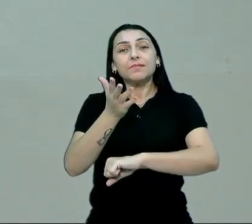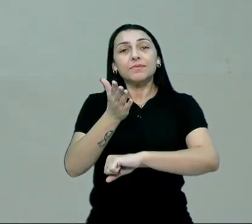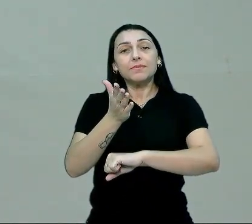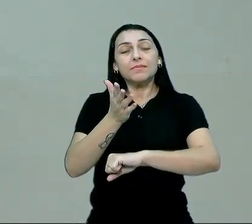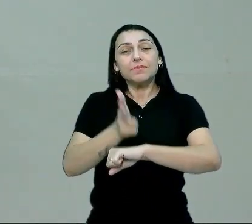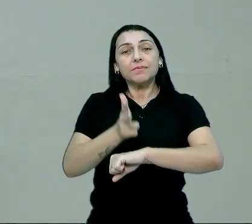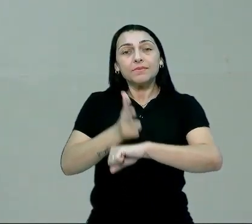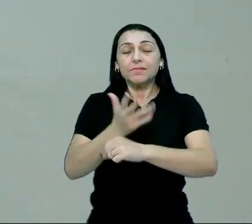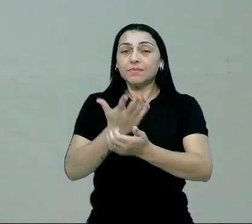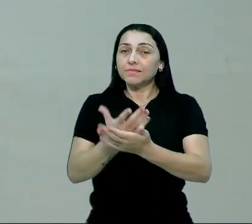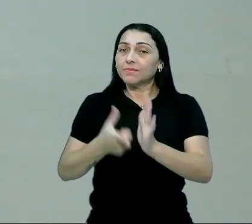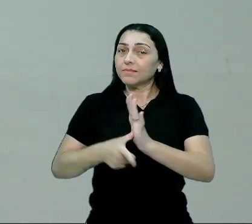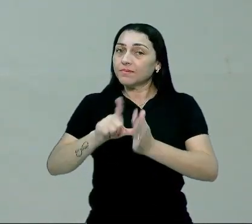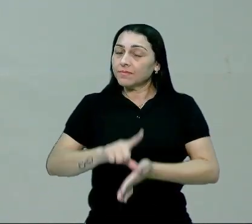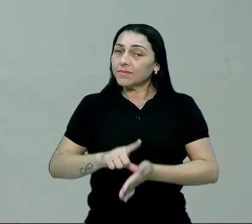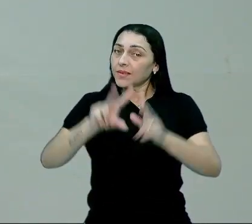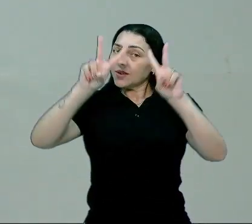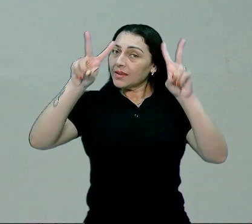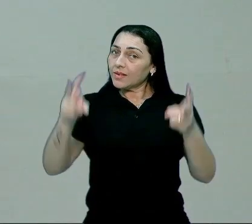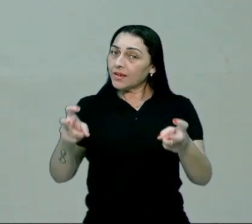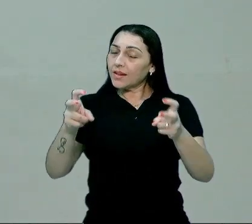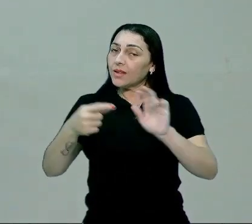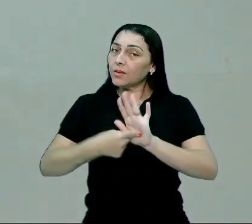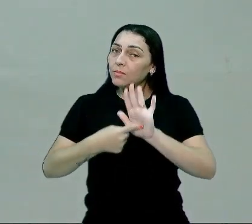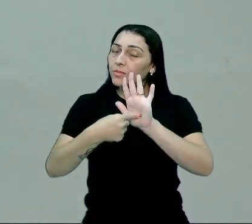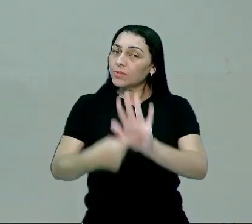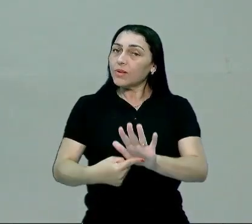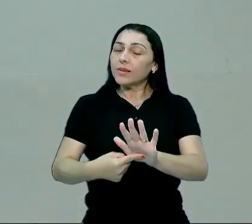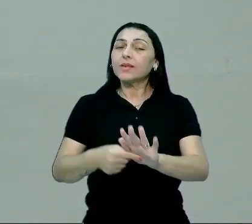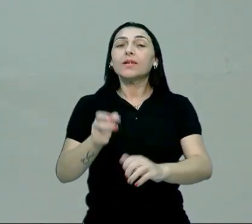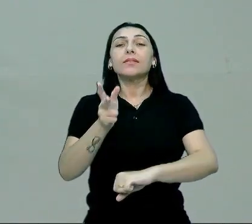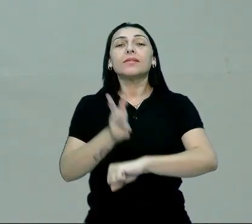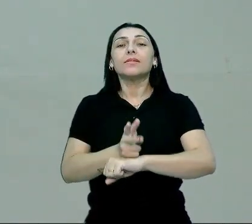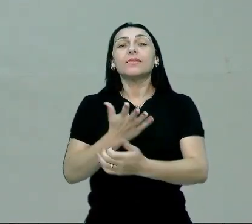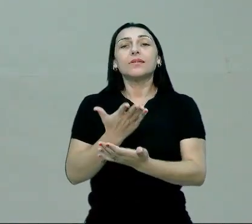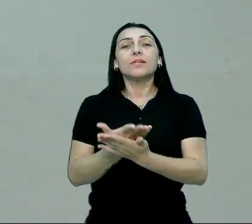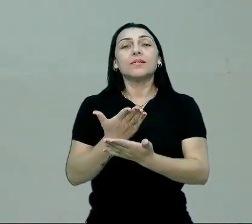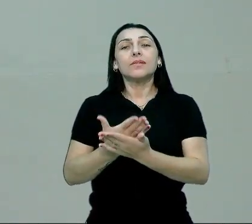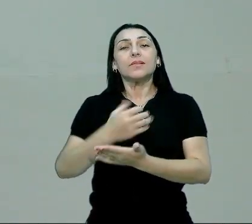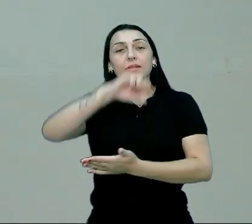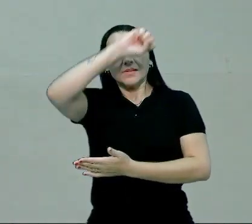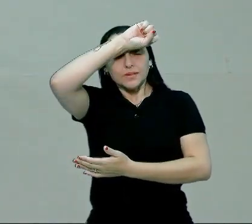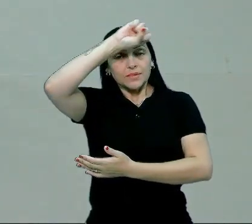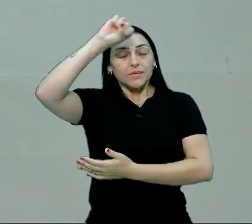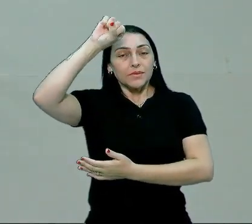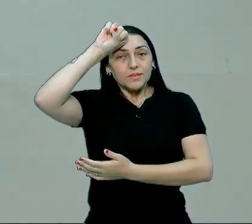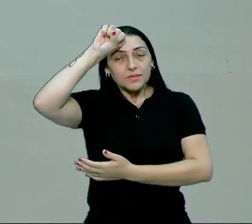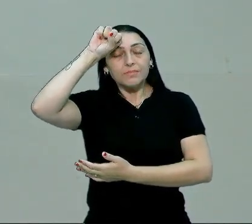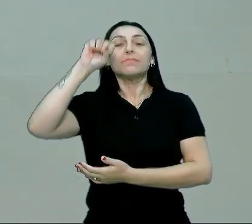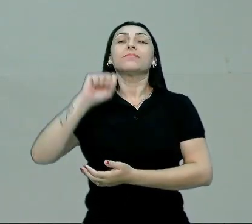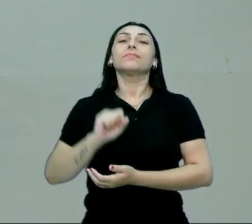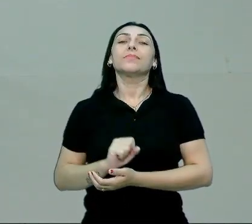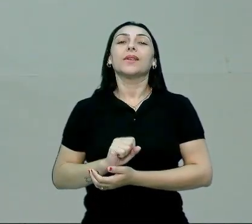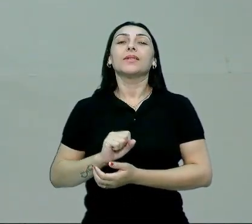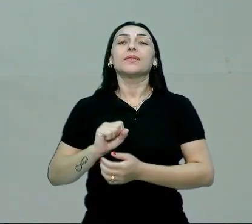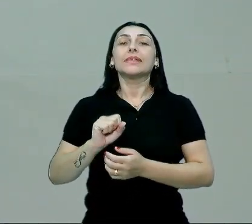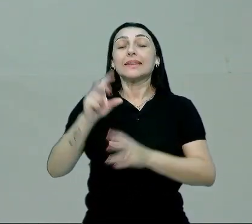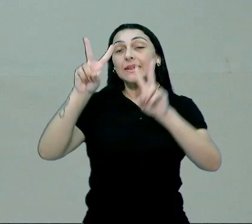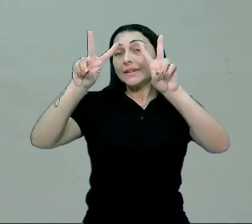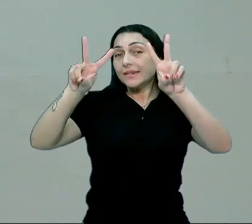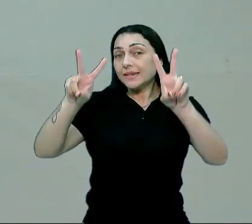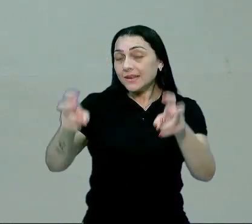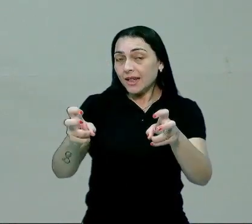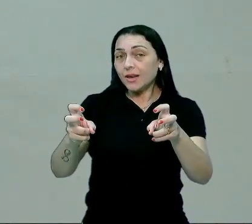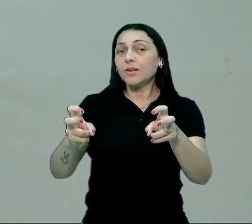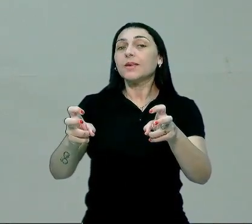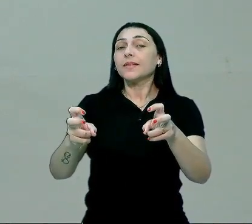anteriores, todas as temáticas que estão sendo abordadas nas videoaulas de Sociologia correspondem a temas